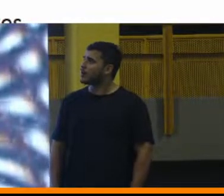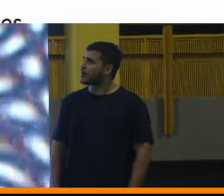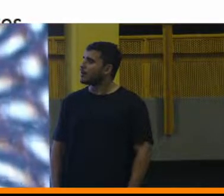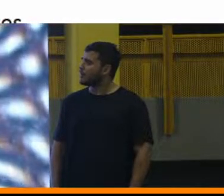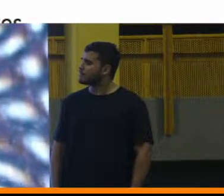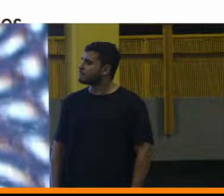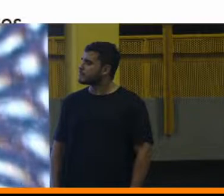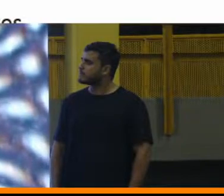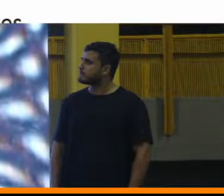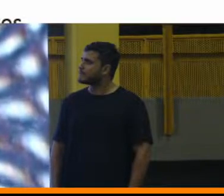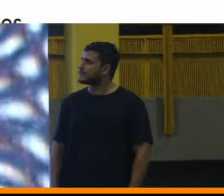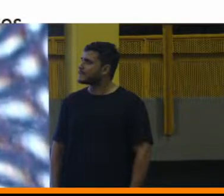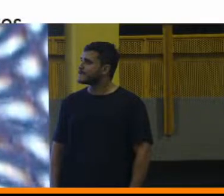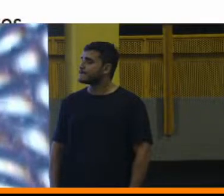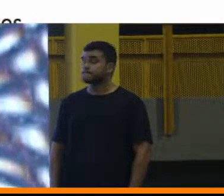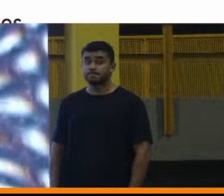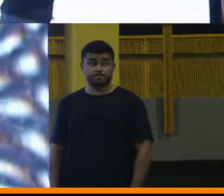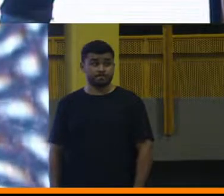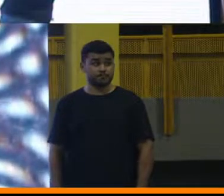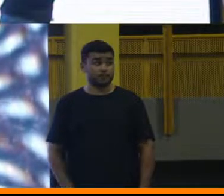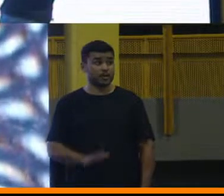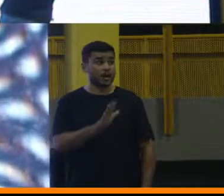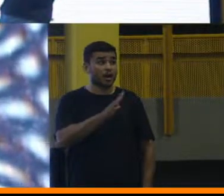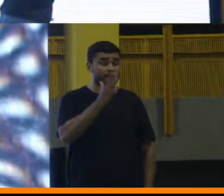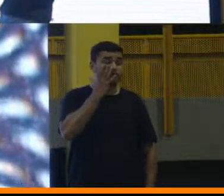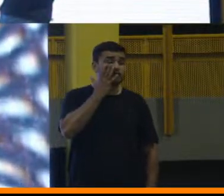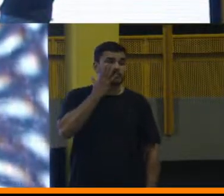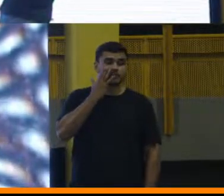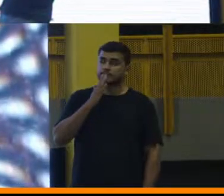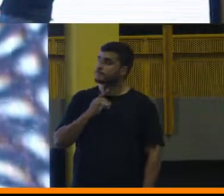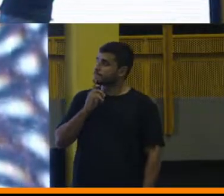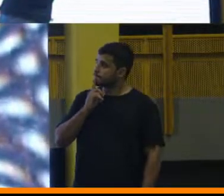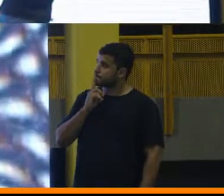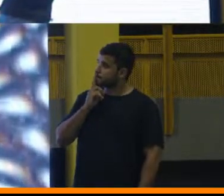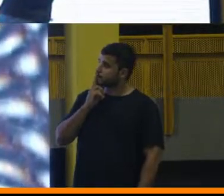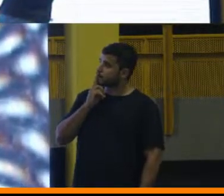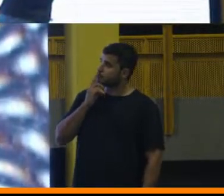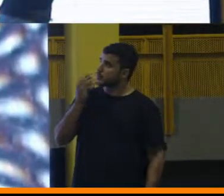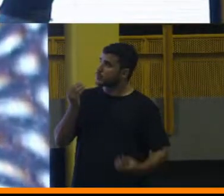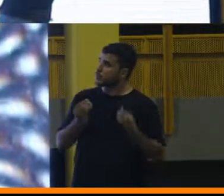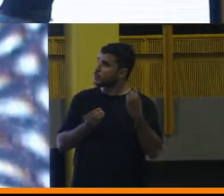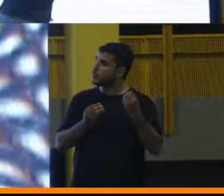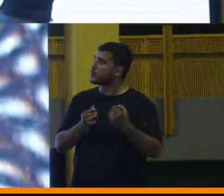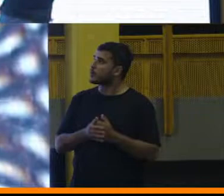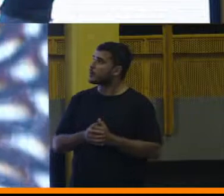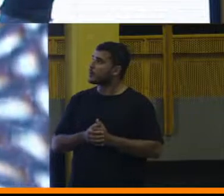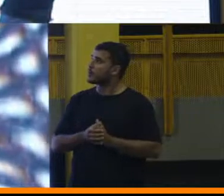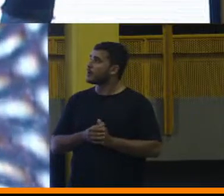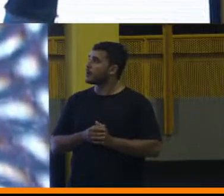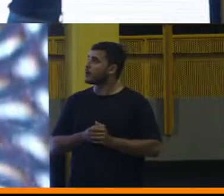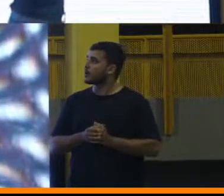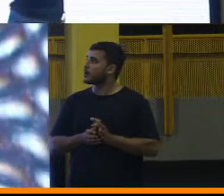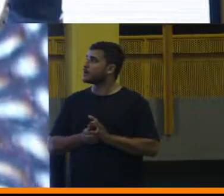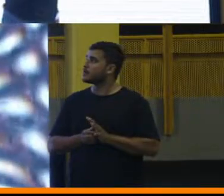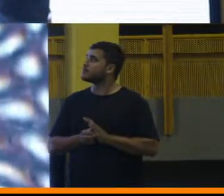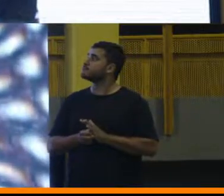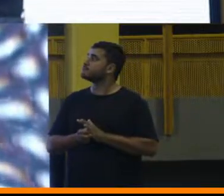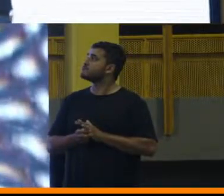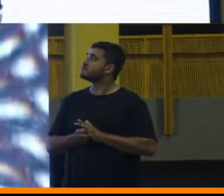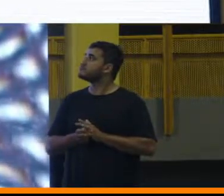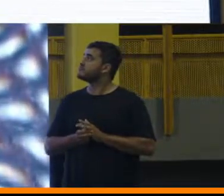coisa. Vamos analisar como seria esse movimento.